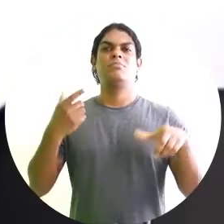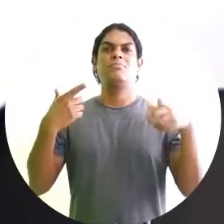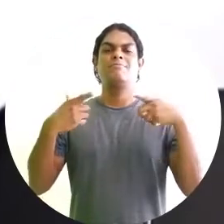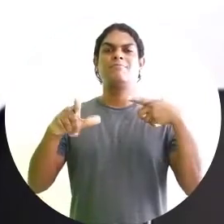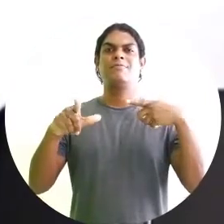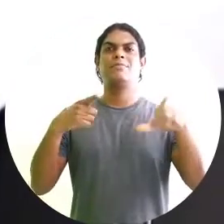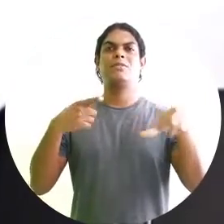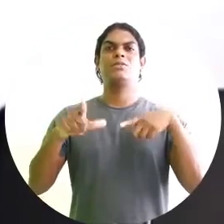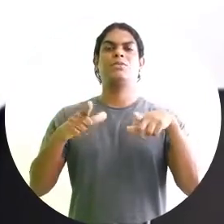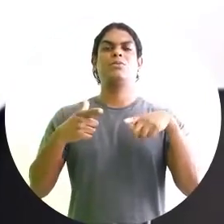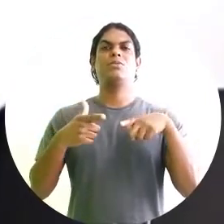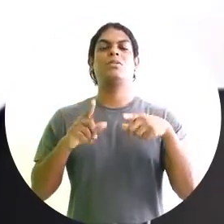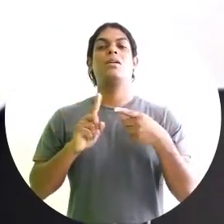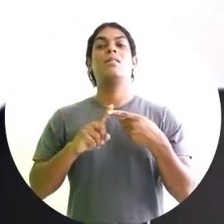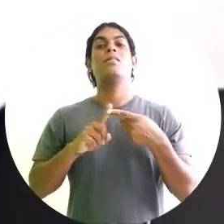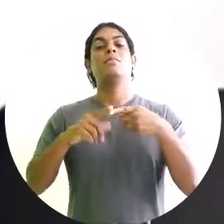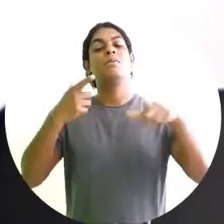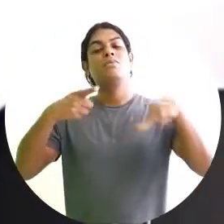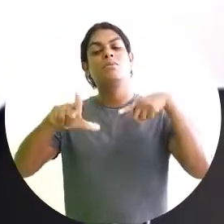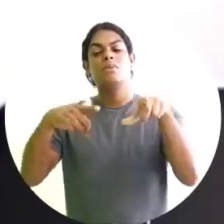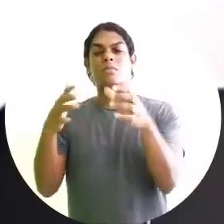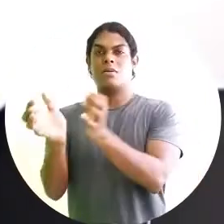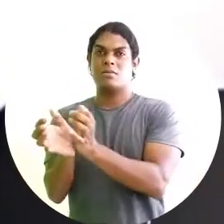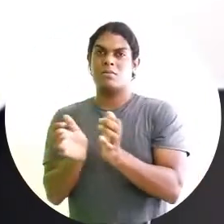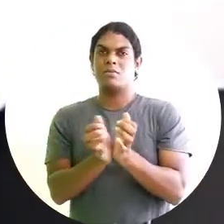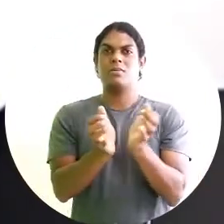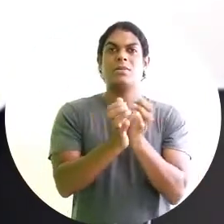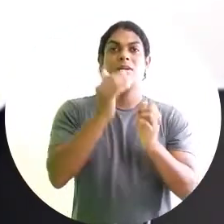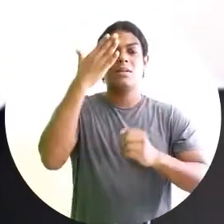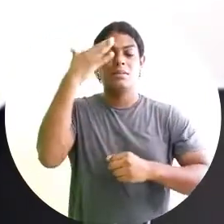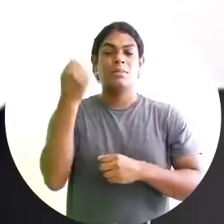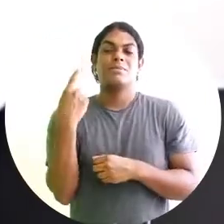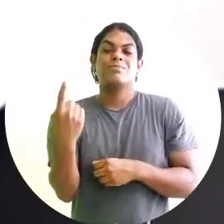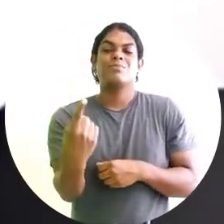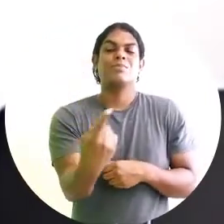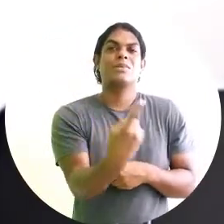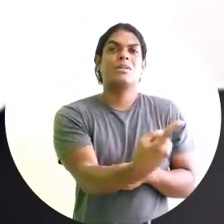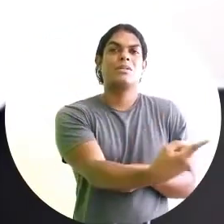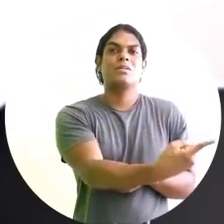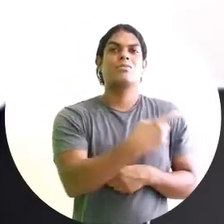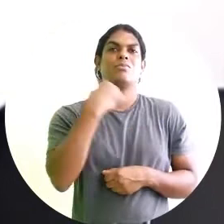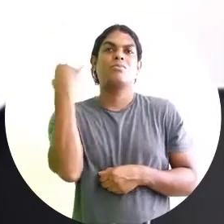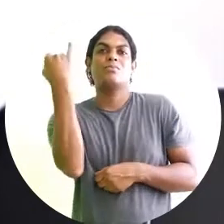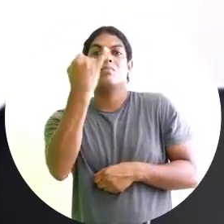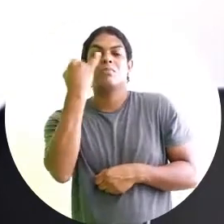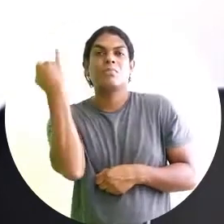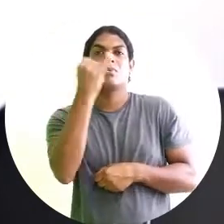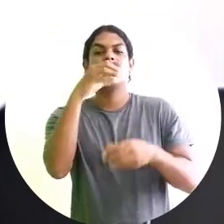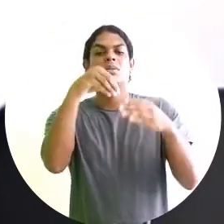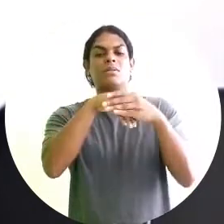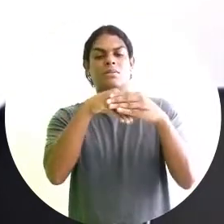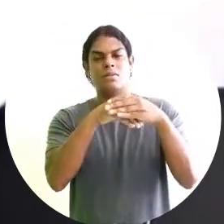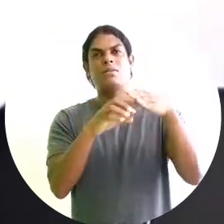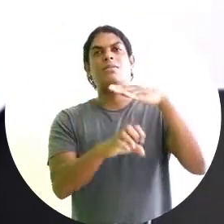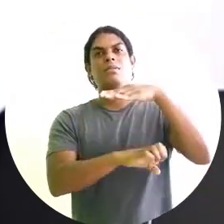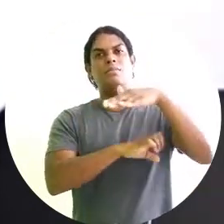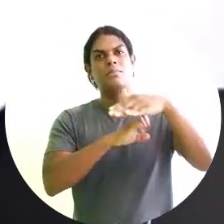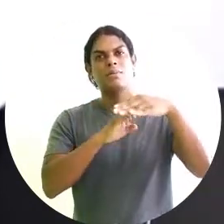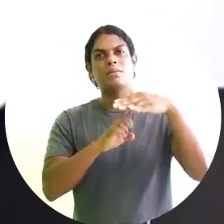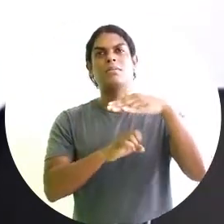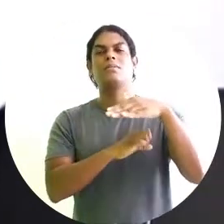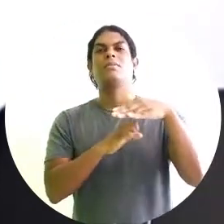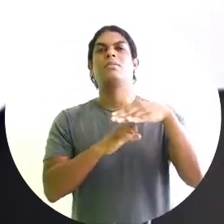em equipe, entender que cada um é peça fundamental na produtividade e que cada um tem o seu valor dentro